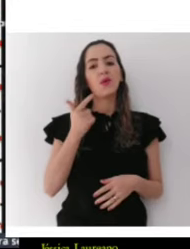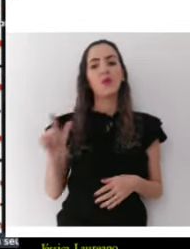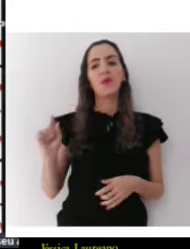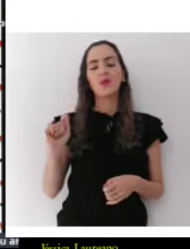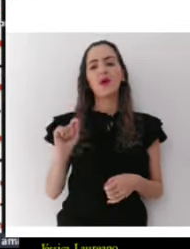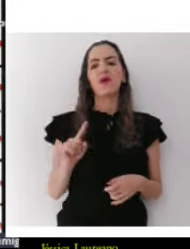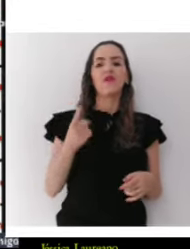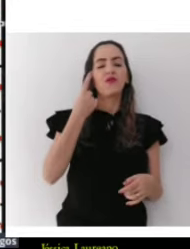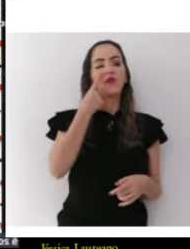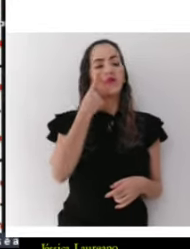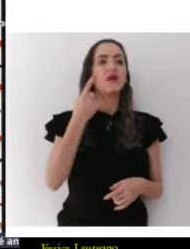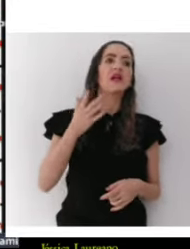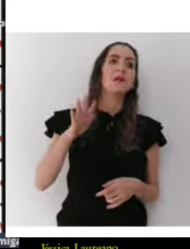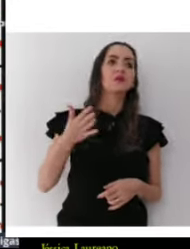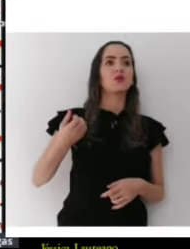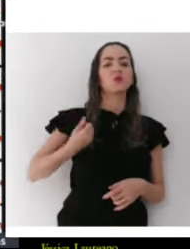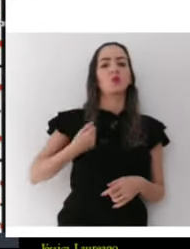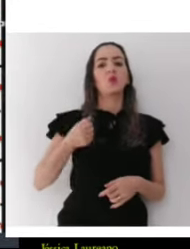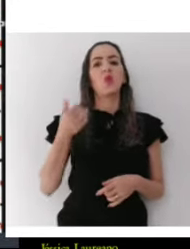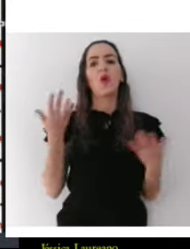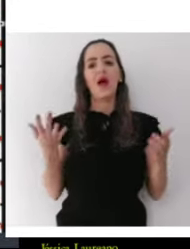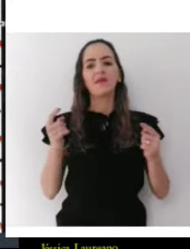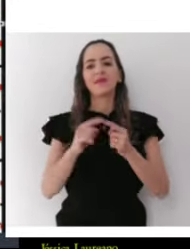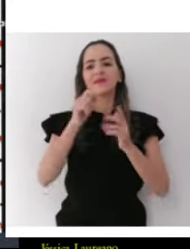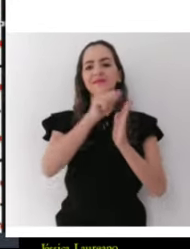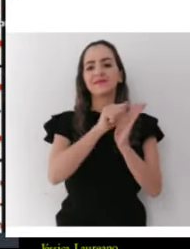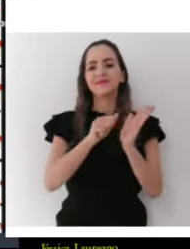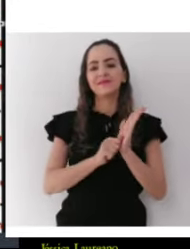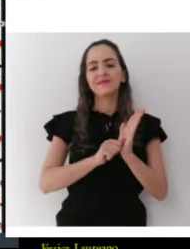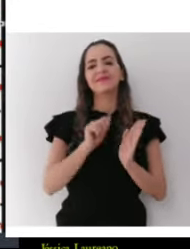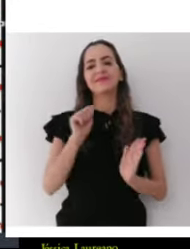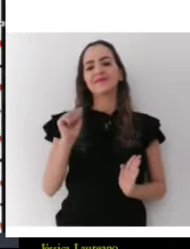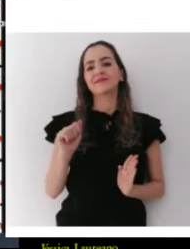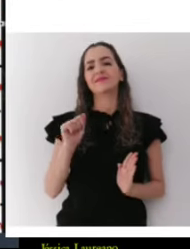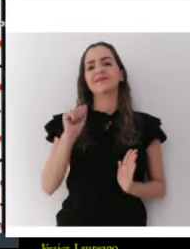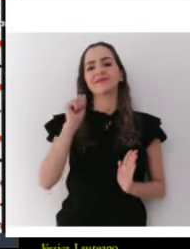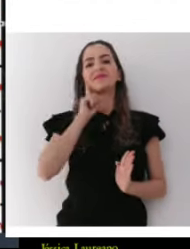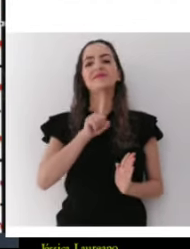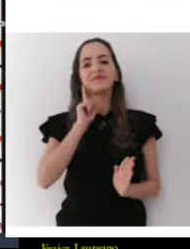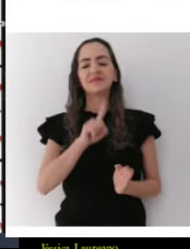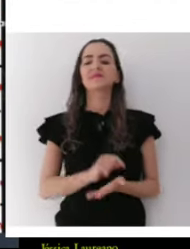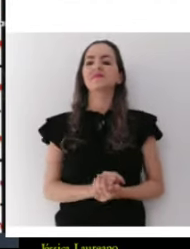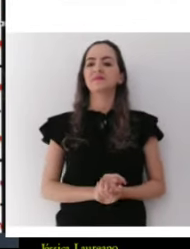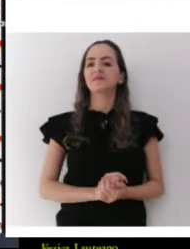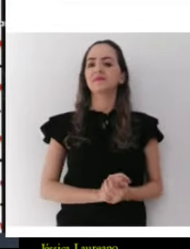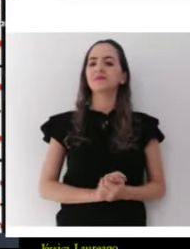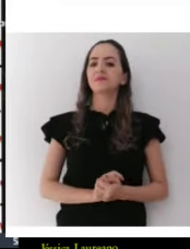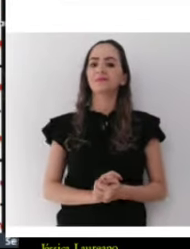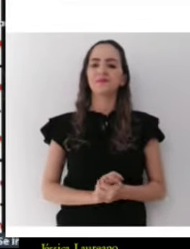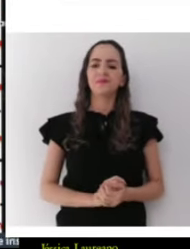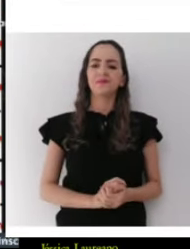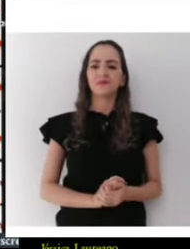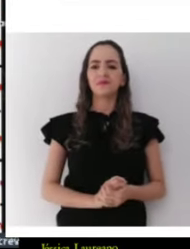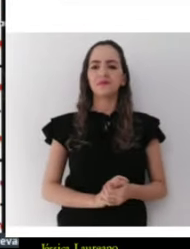ou algoritmo americano. Karine, como é usando o algoritmo americano? Vamos lá. Eu quero que vocês